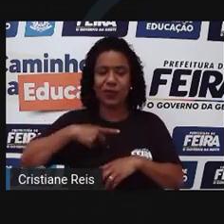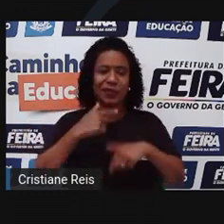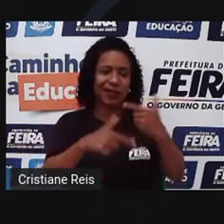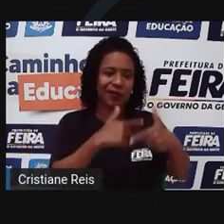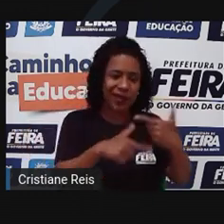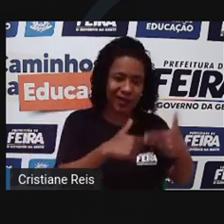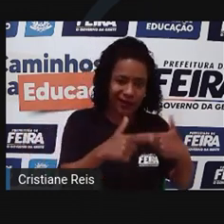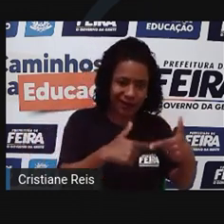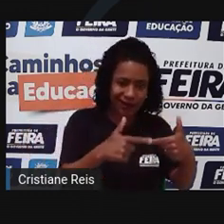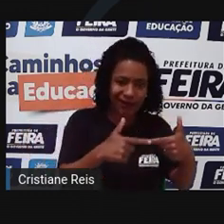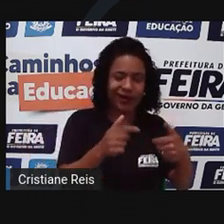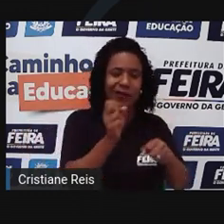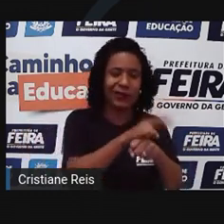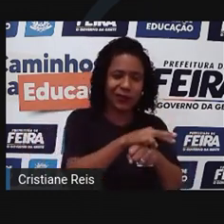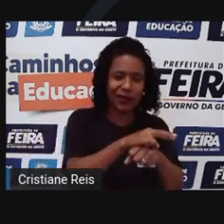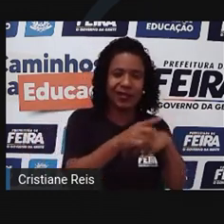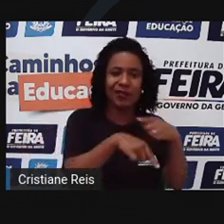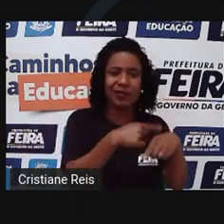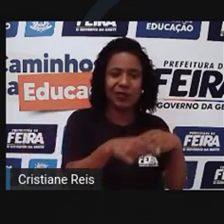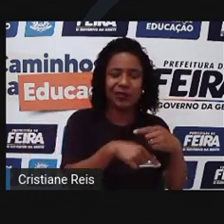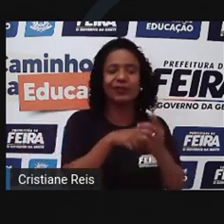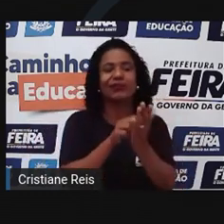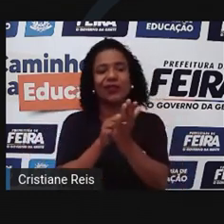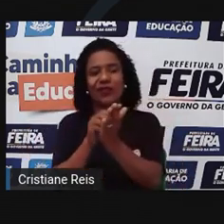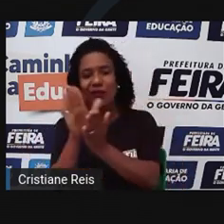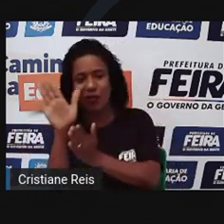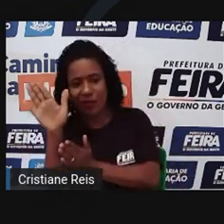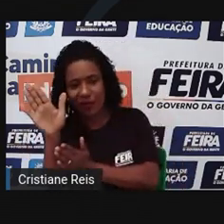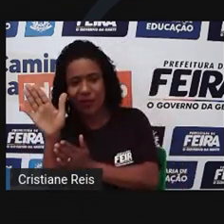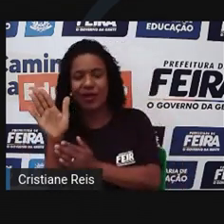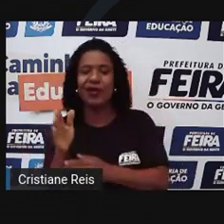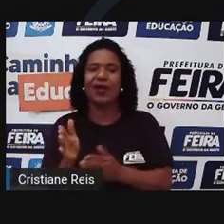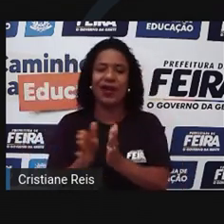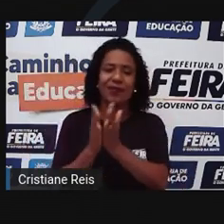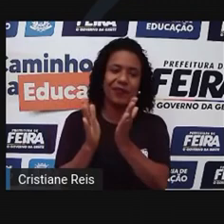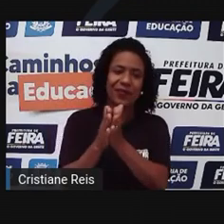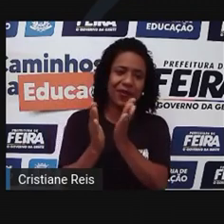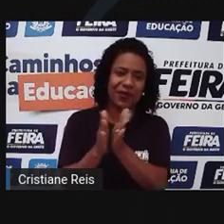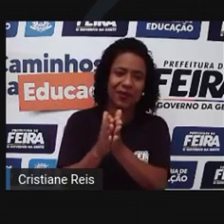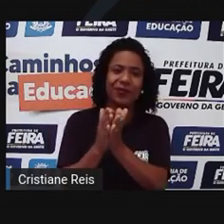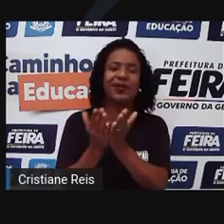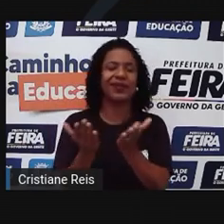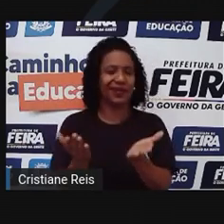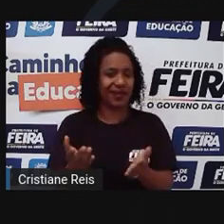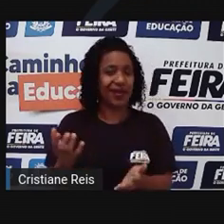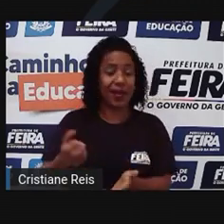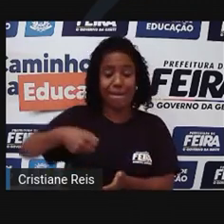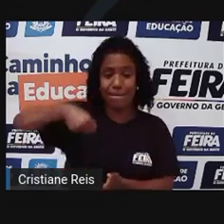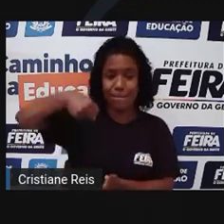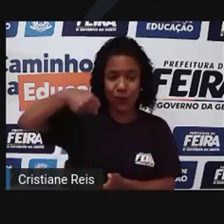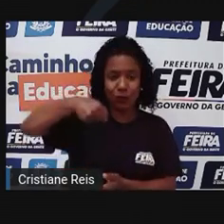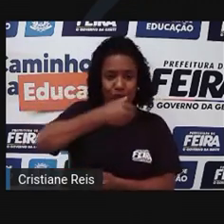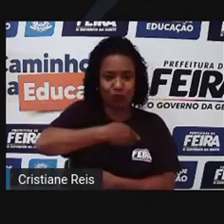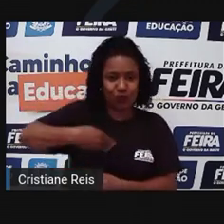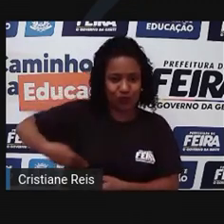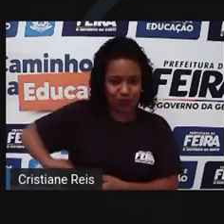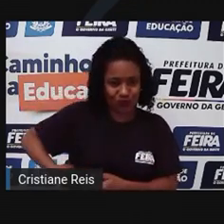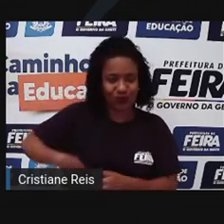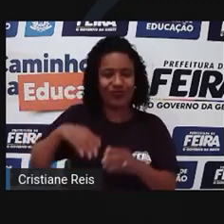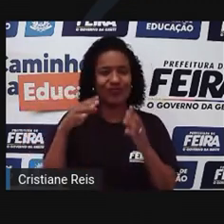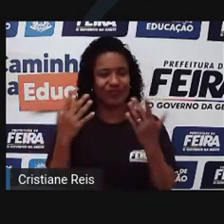pegam seguro-desemprego, aí ficam pobres, aí ganham Bolsa Família. E aí, então, o Estado, por não ter investido